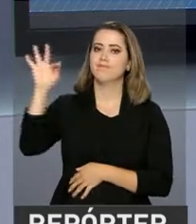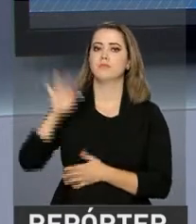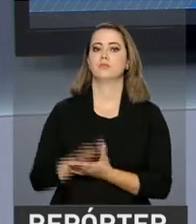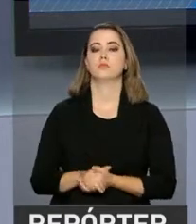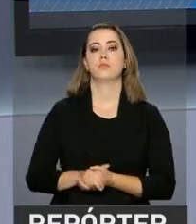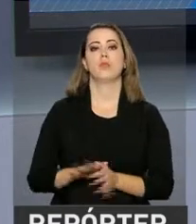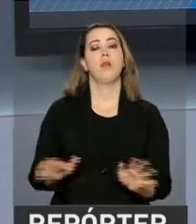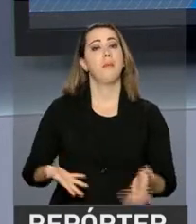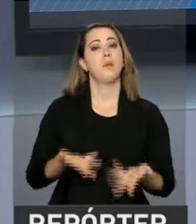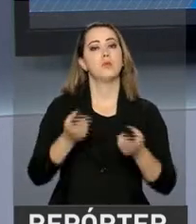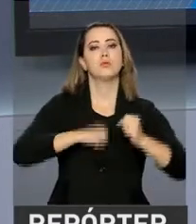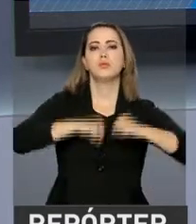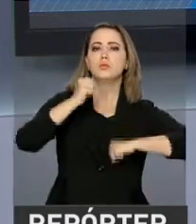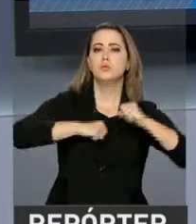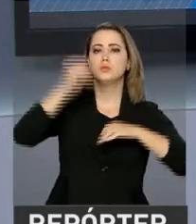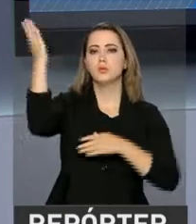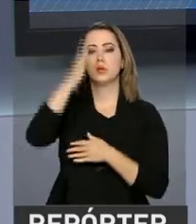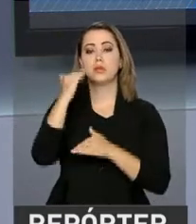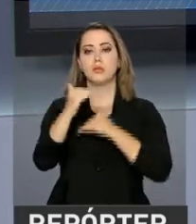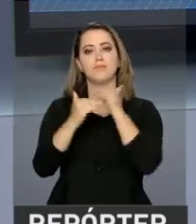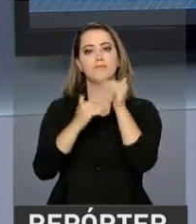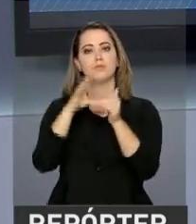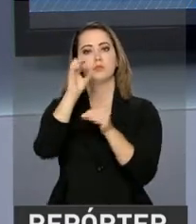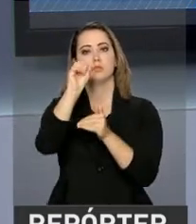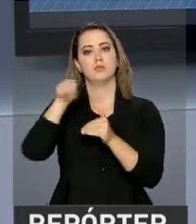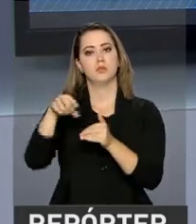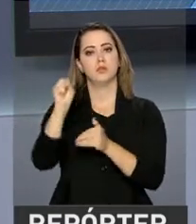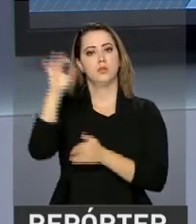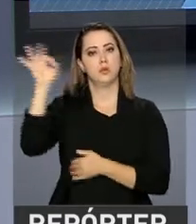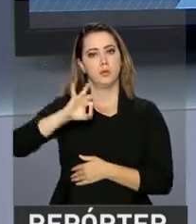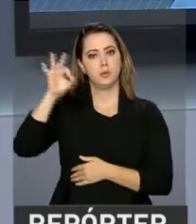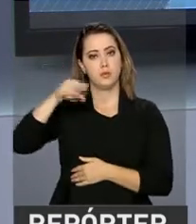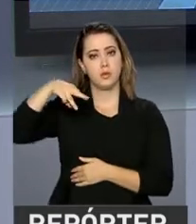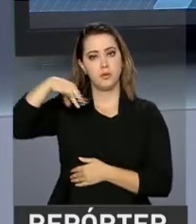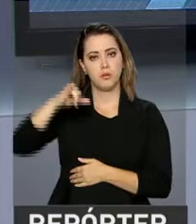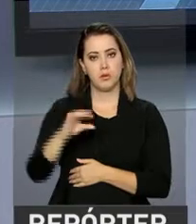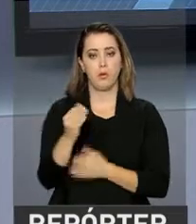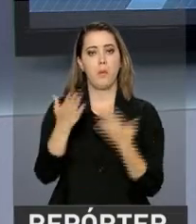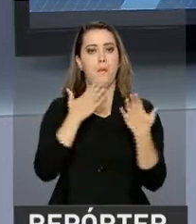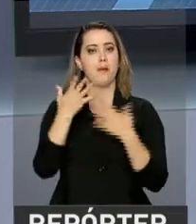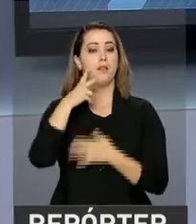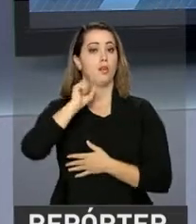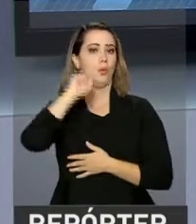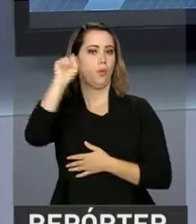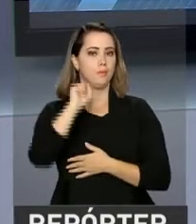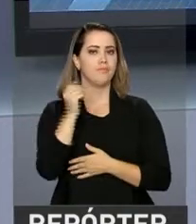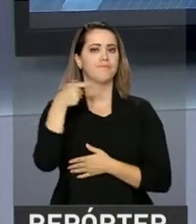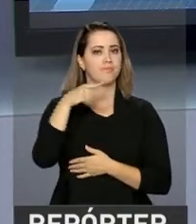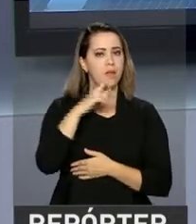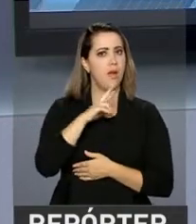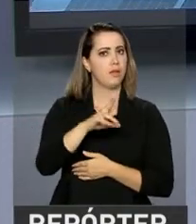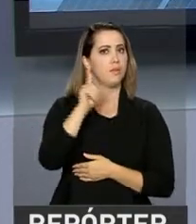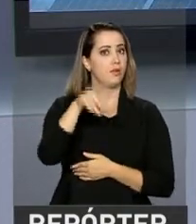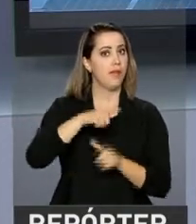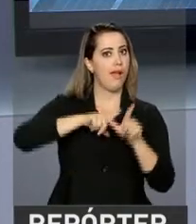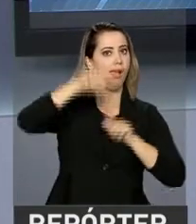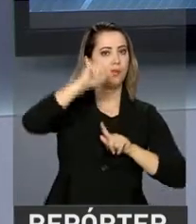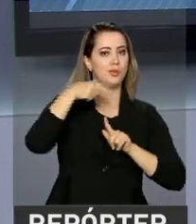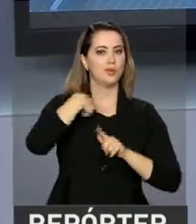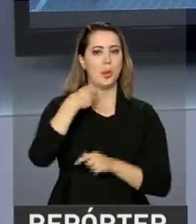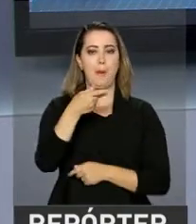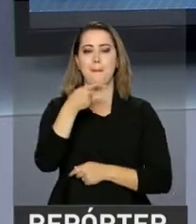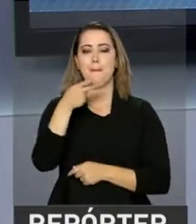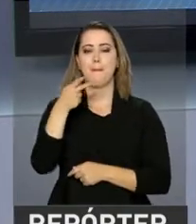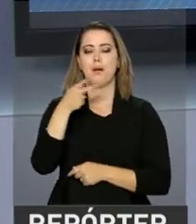brasileira cresceu 0,8 por cento em maio na comparação com abril o resultado é recorde e o repórter